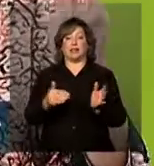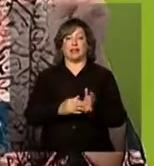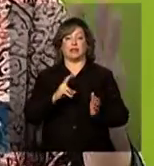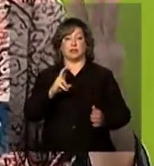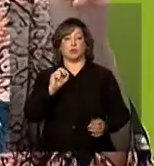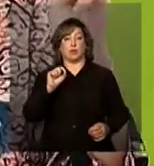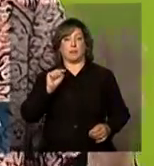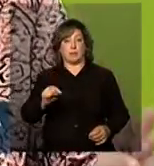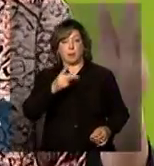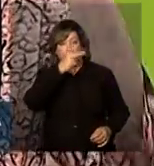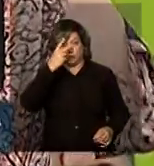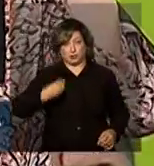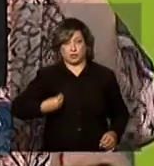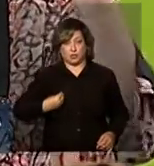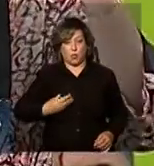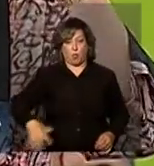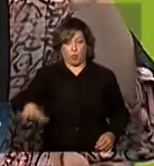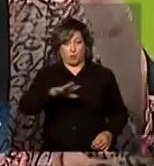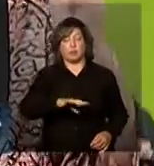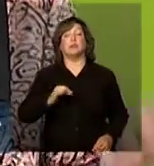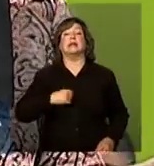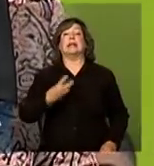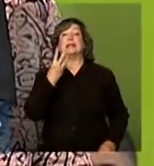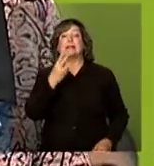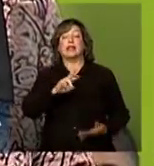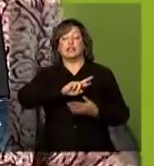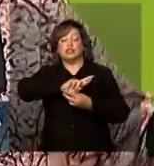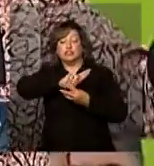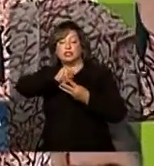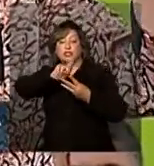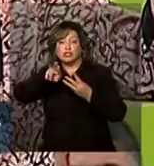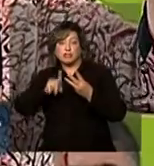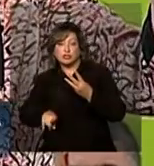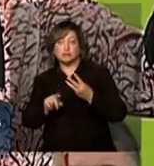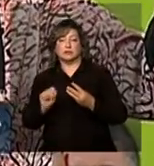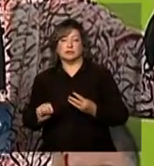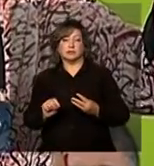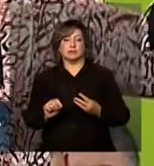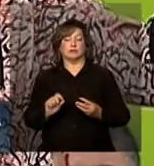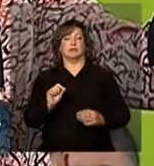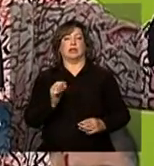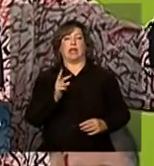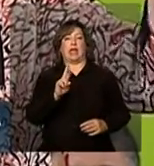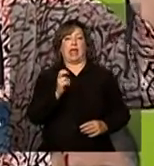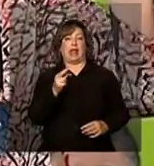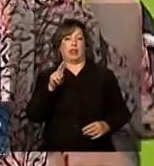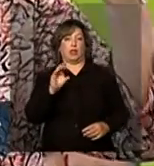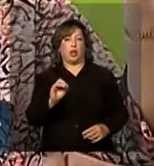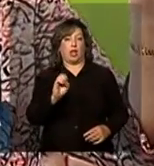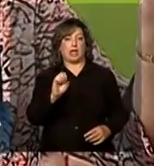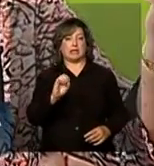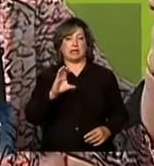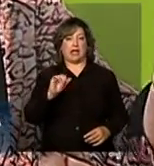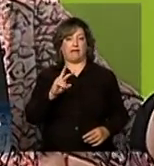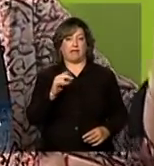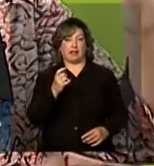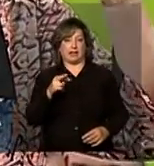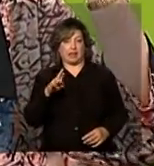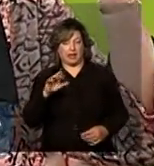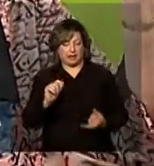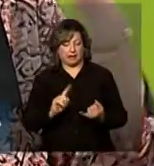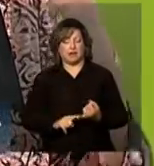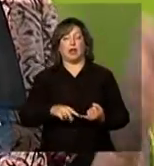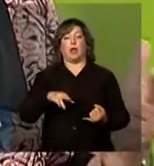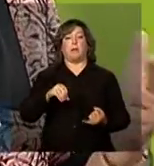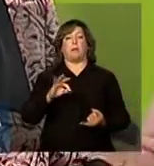50.000 habitantes três tipos de máquina retro retroescavadeira moto liadora